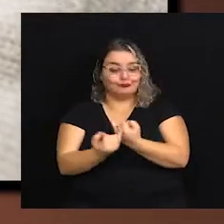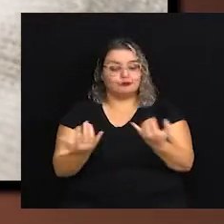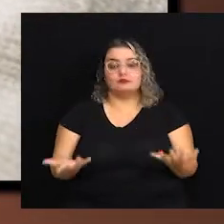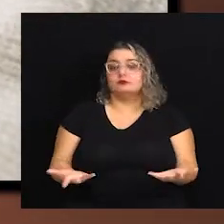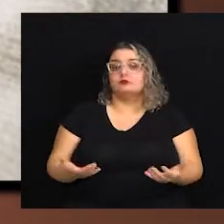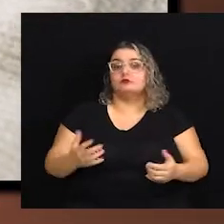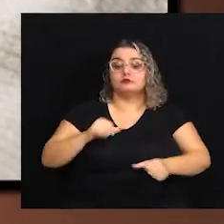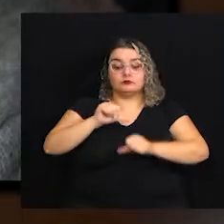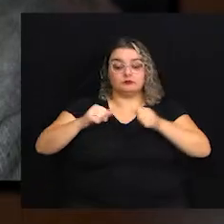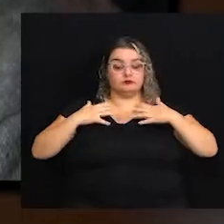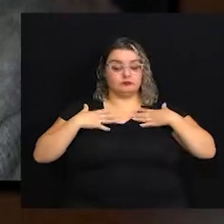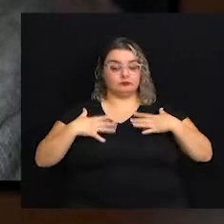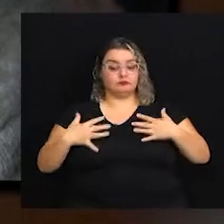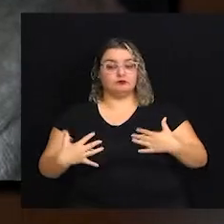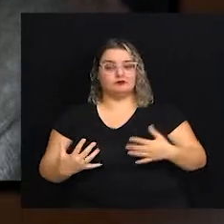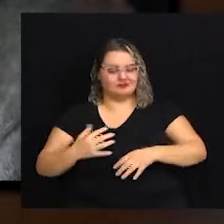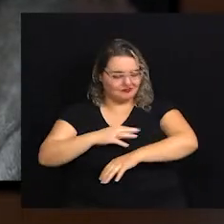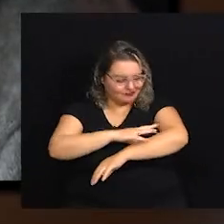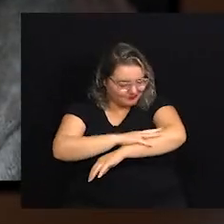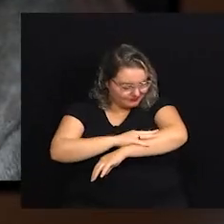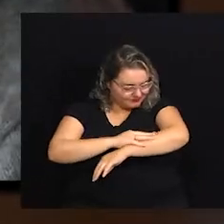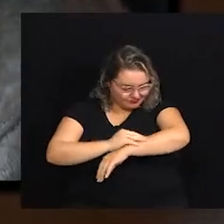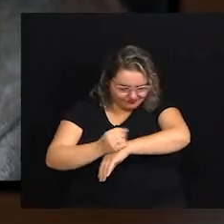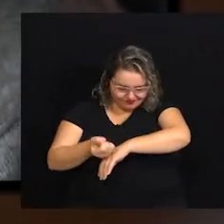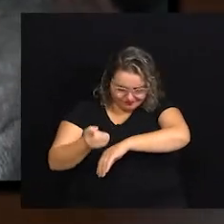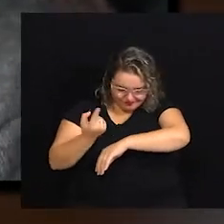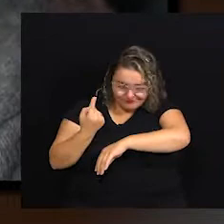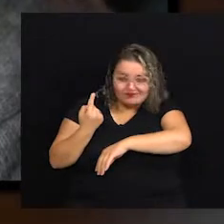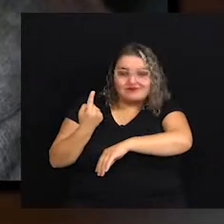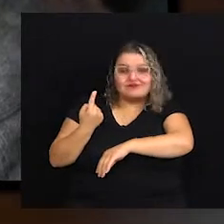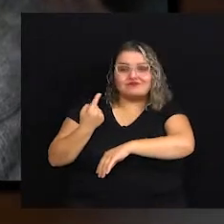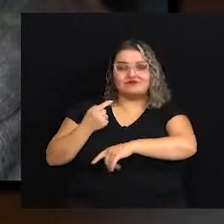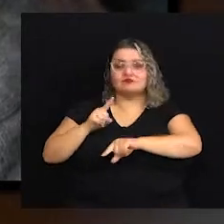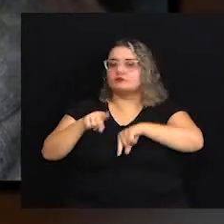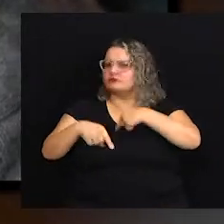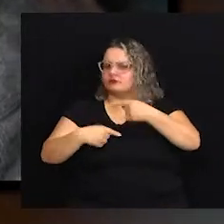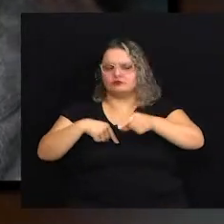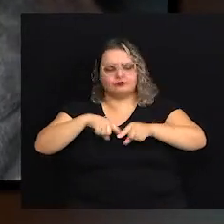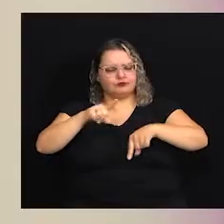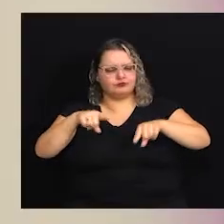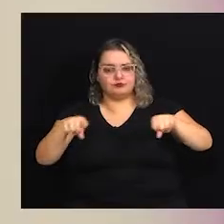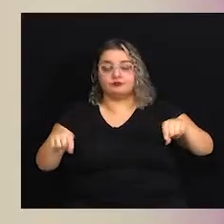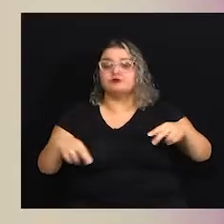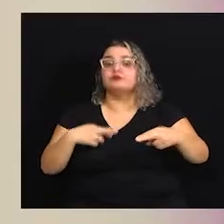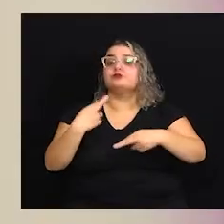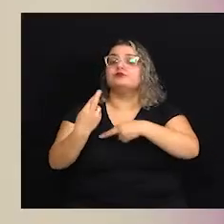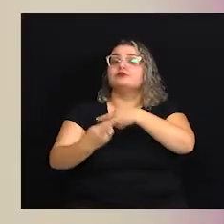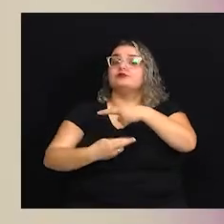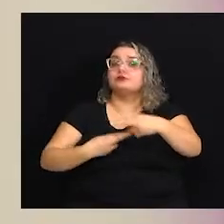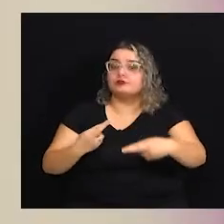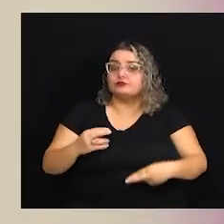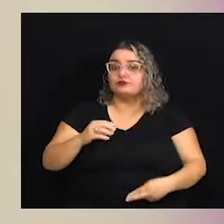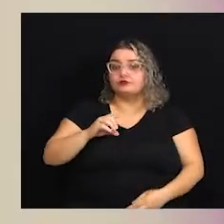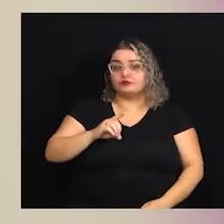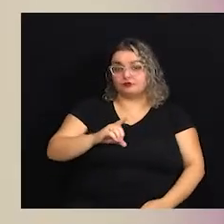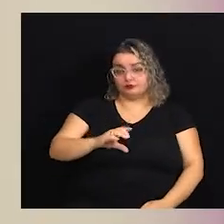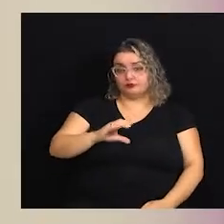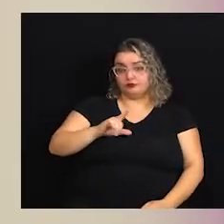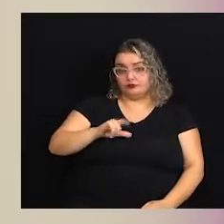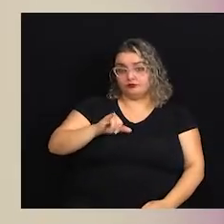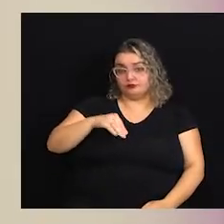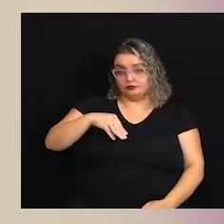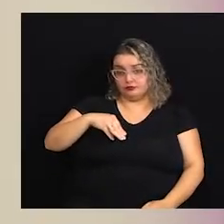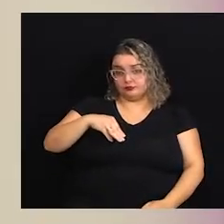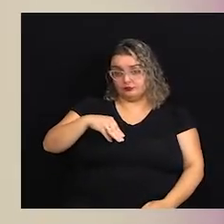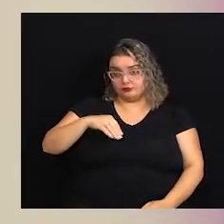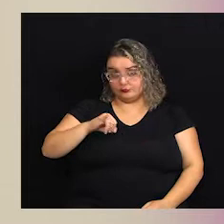forma corporal, ela sente que a pele vai mudando, ou seja, uma série de alterações relacionadas a declínio